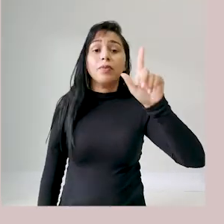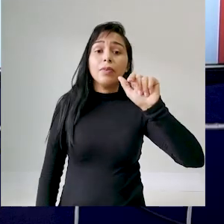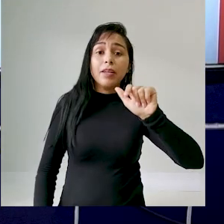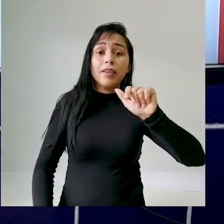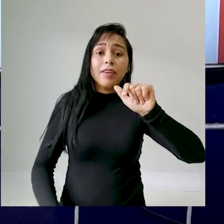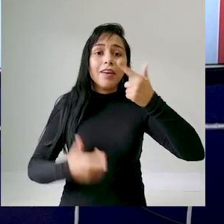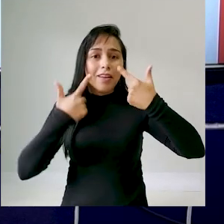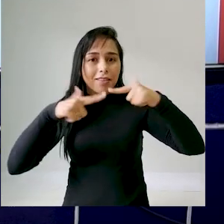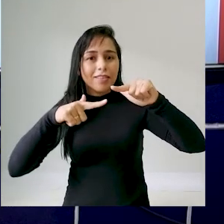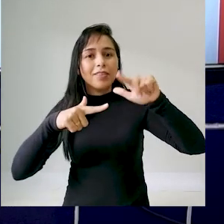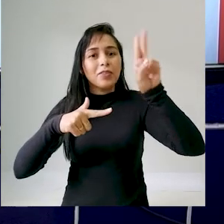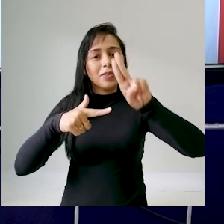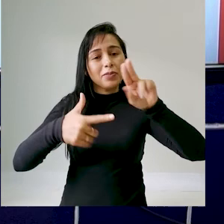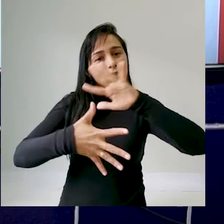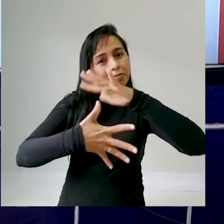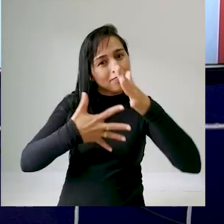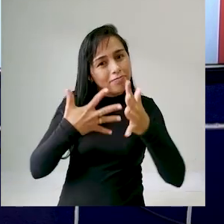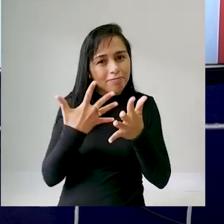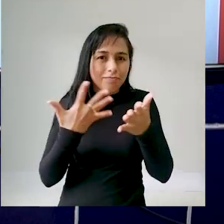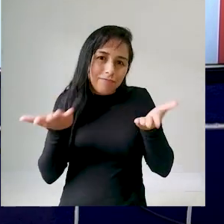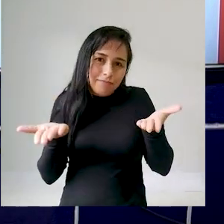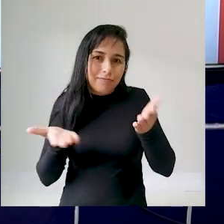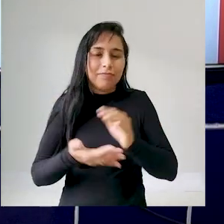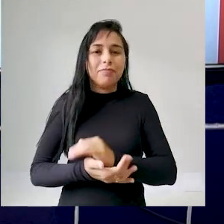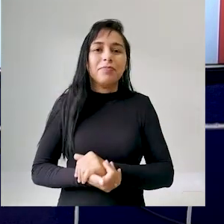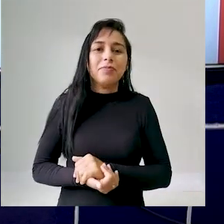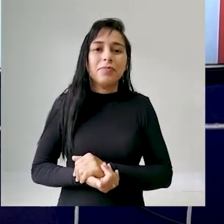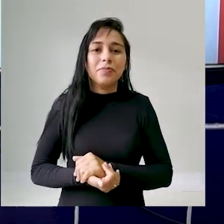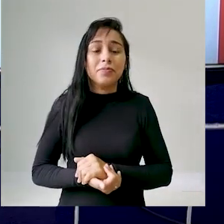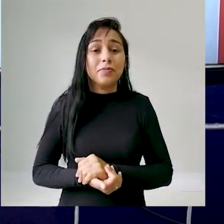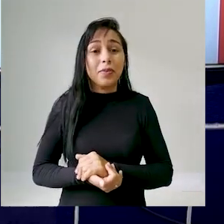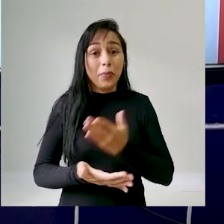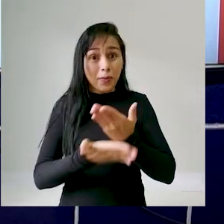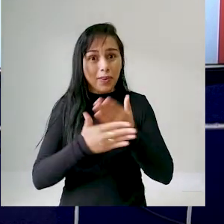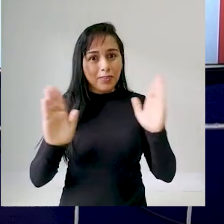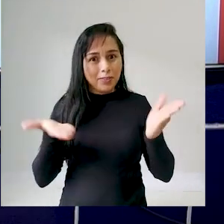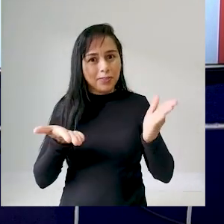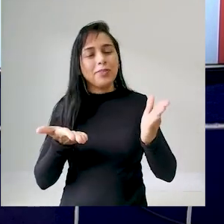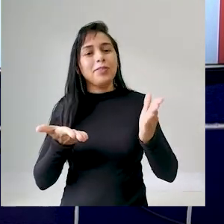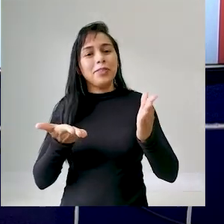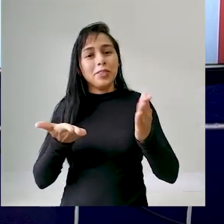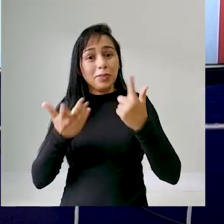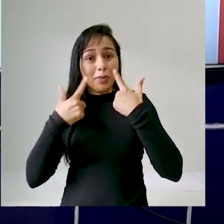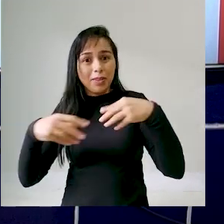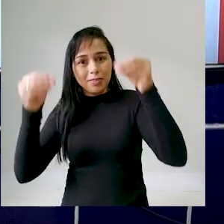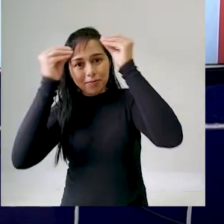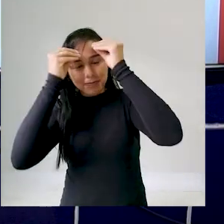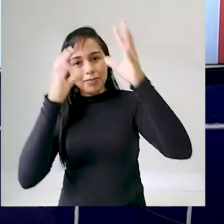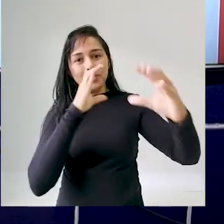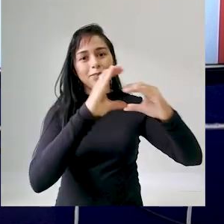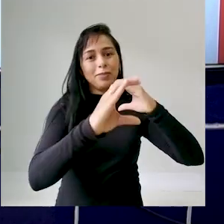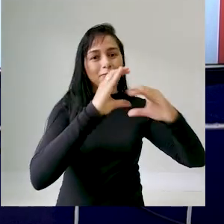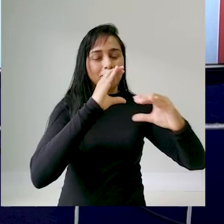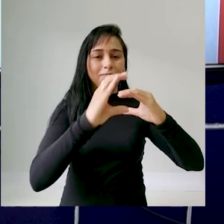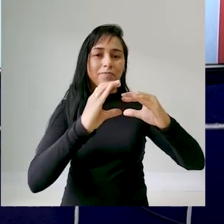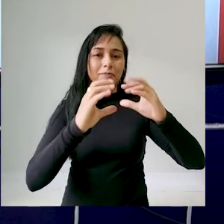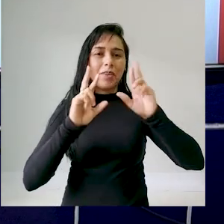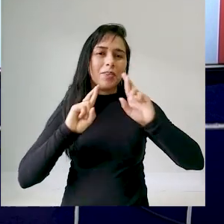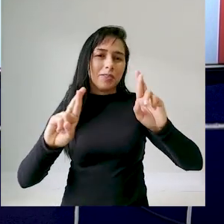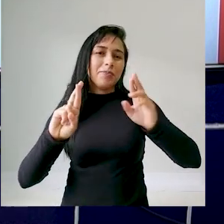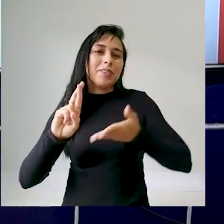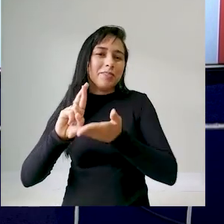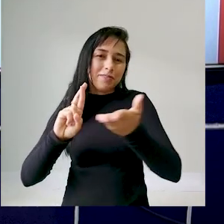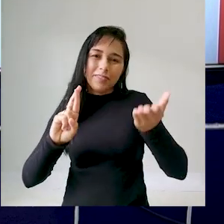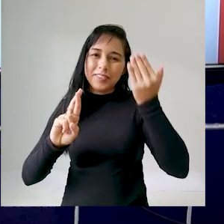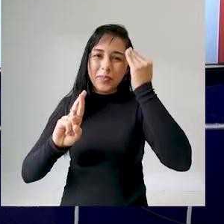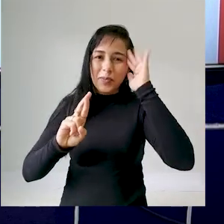portuguesa. Então, essa foi nossa aula de hoje sobre comunicação e linguagem. Espero que vocês tenham gostado, tenham entendido, que não